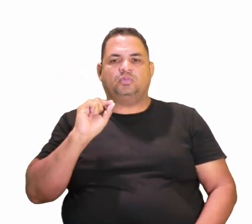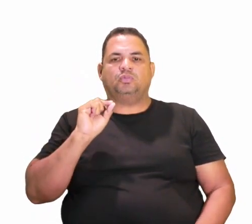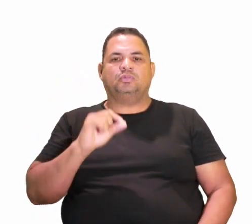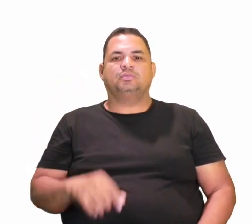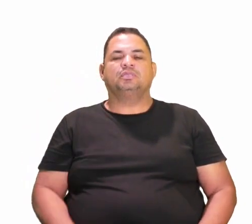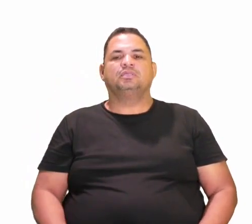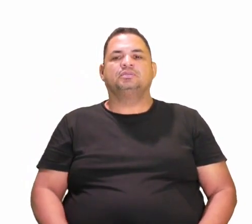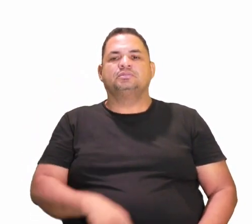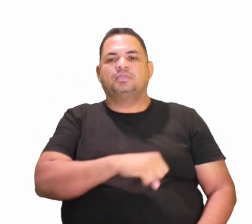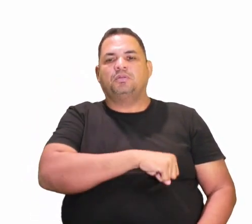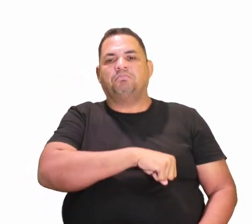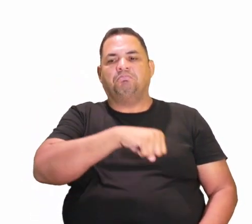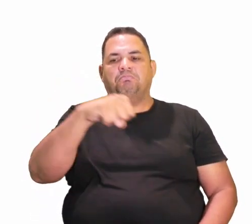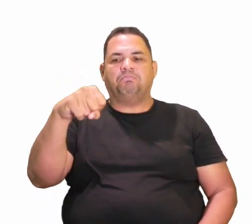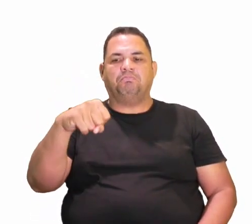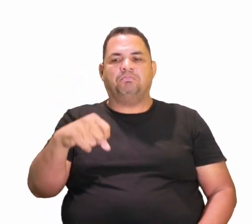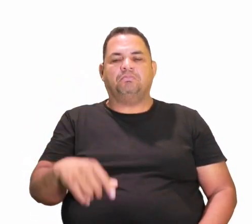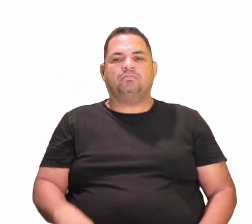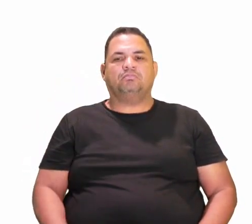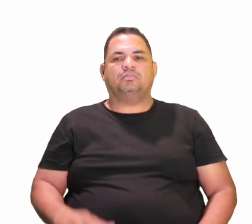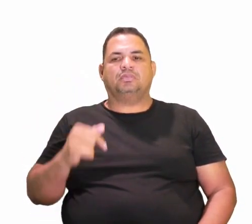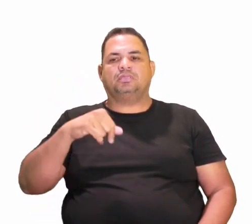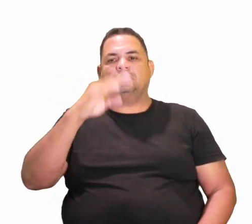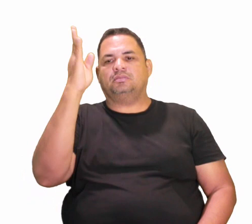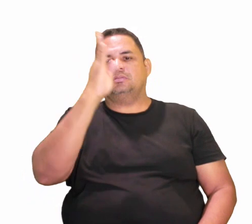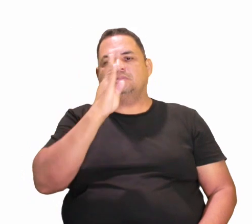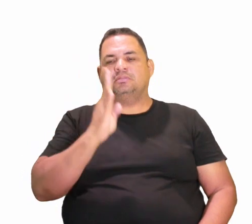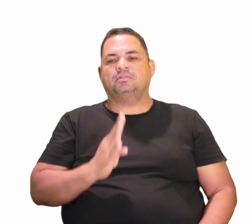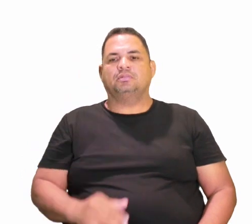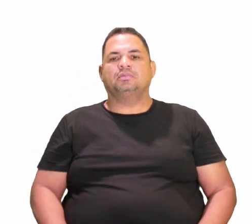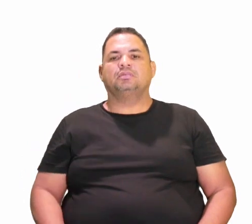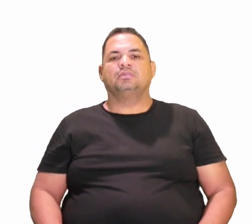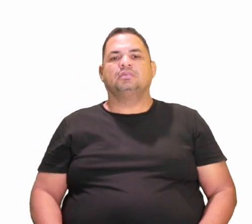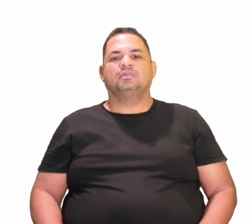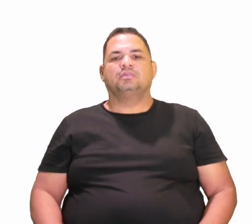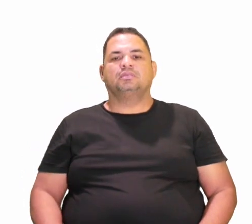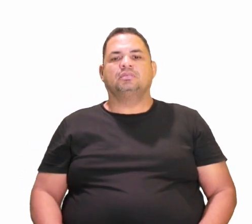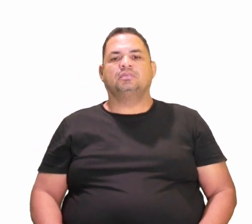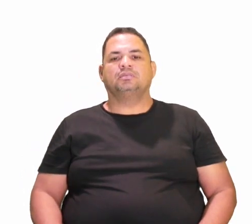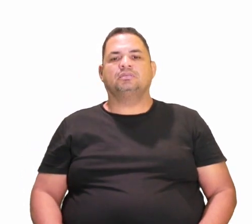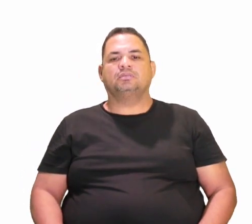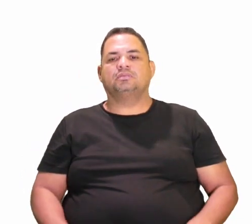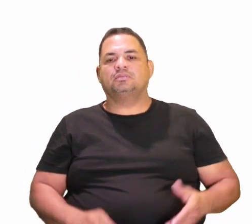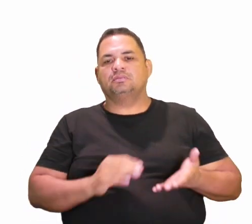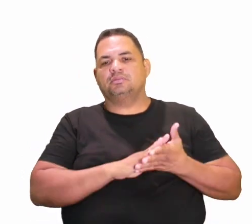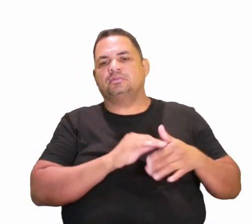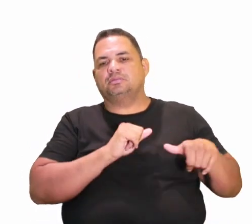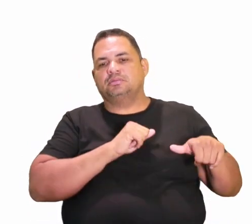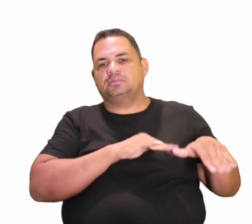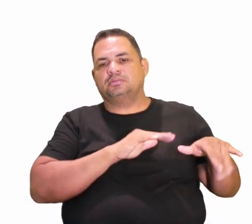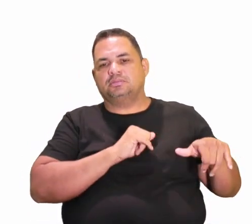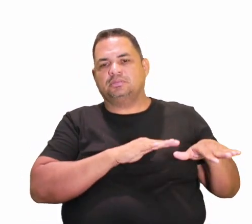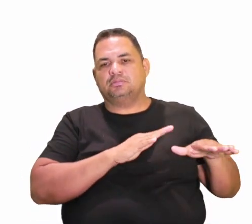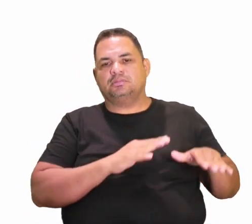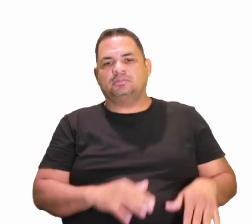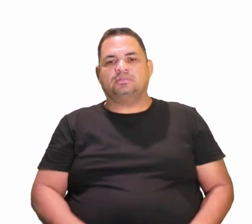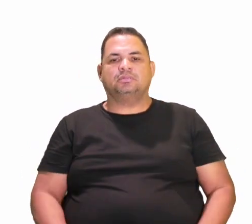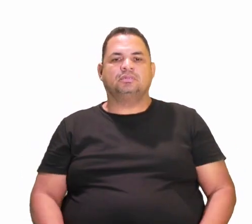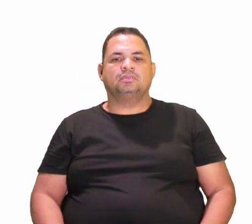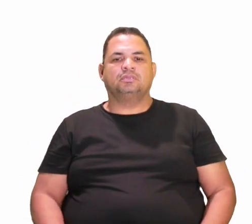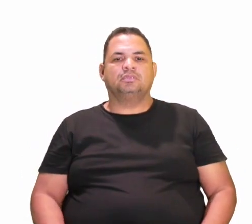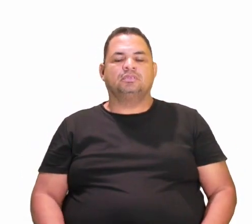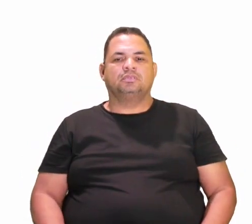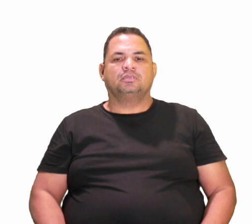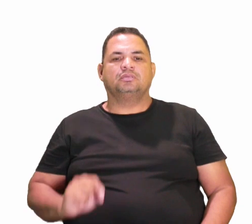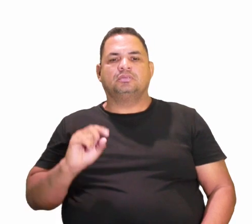quê? Independence Day em Brasil. Então, nós temos aí a opção it is in September, it is on September.